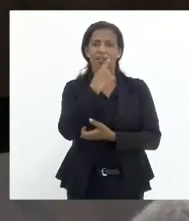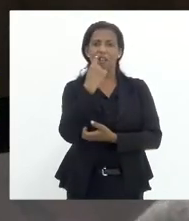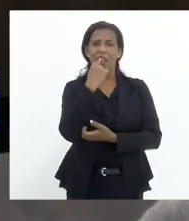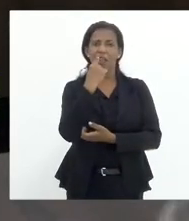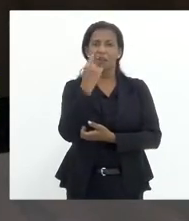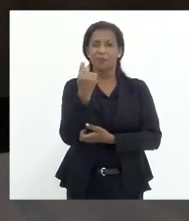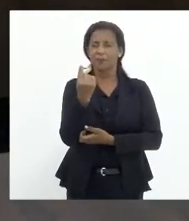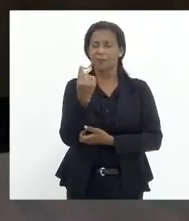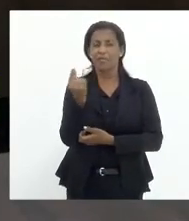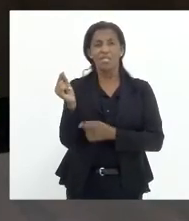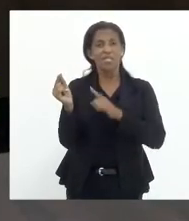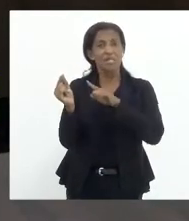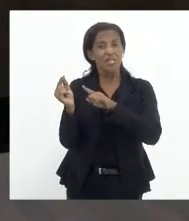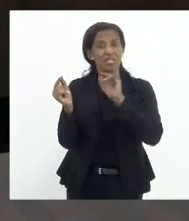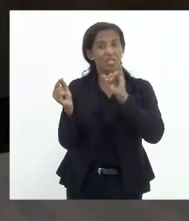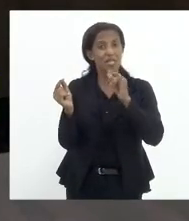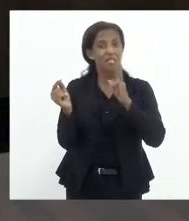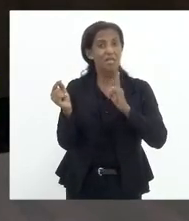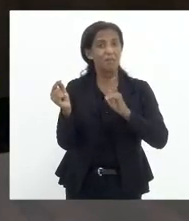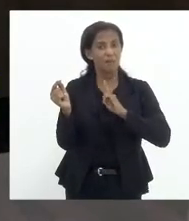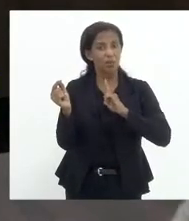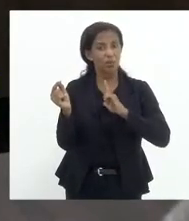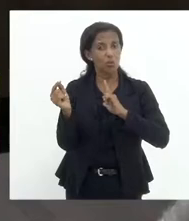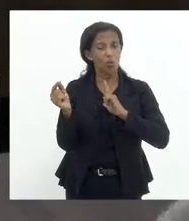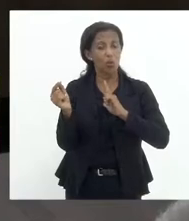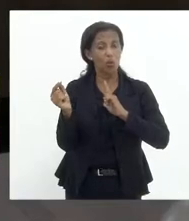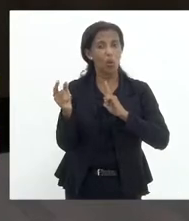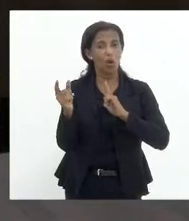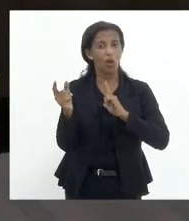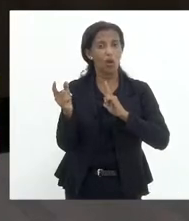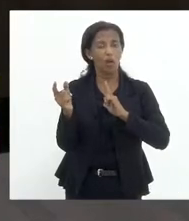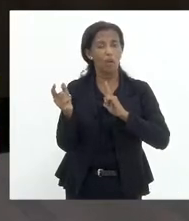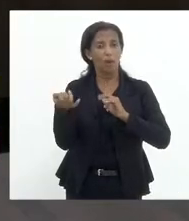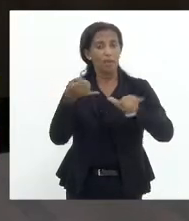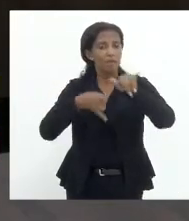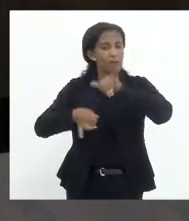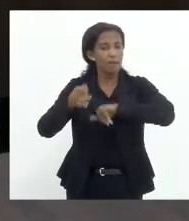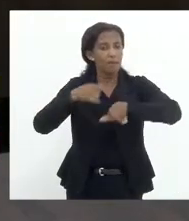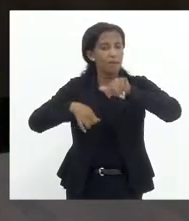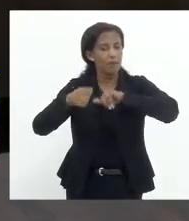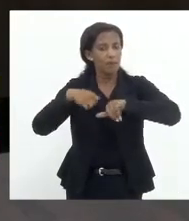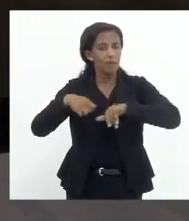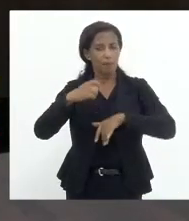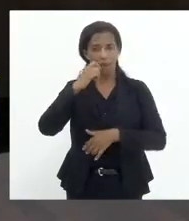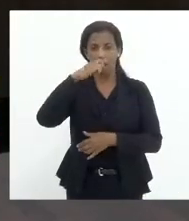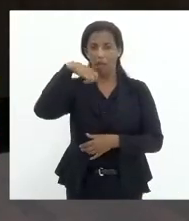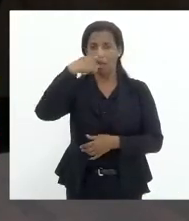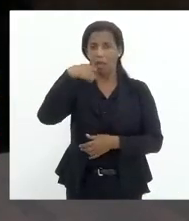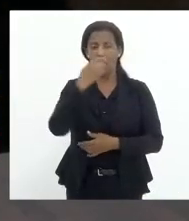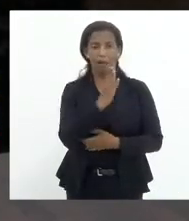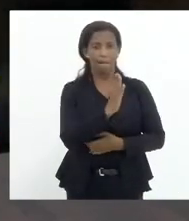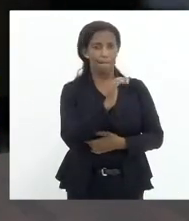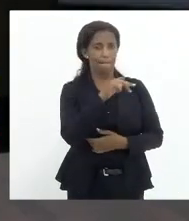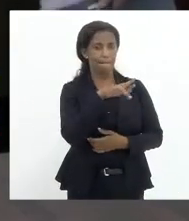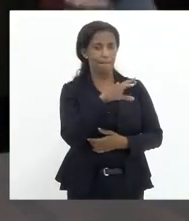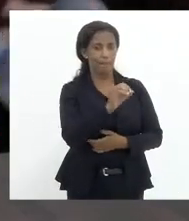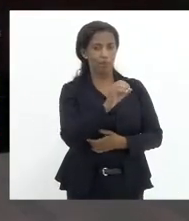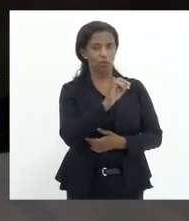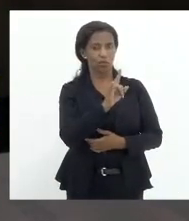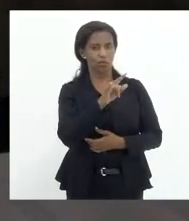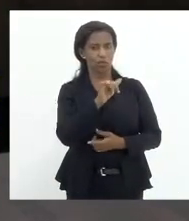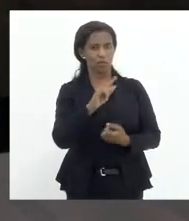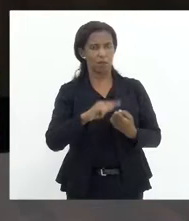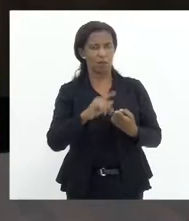se o condutor do veículo fez uso antes de assumir direção das seguintes substâncias benzodiazepínicos afecta